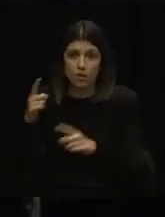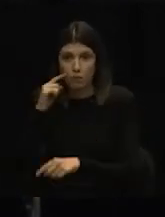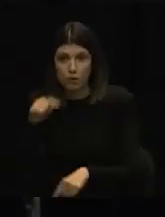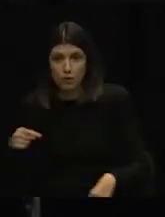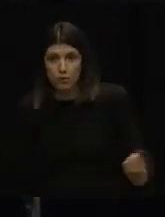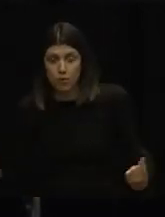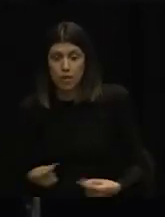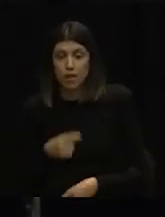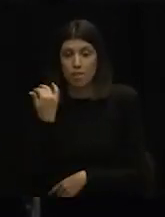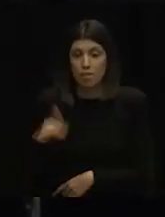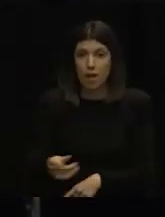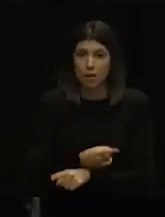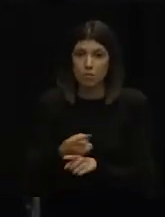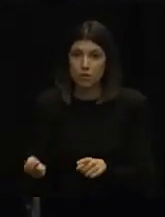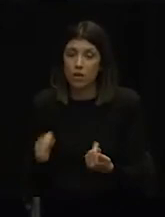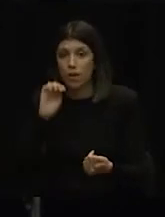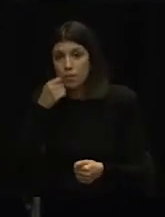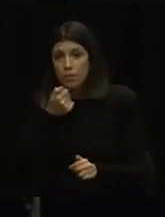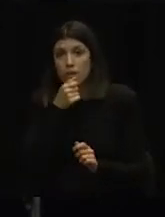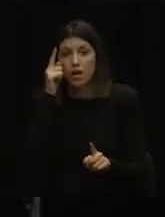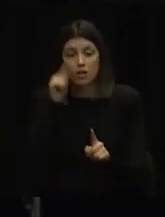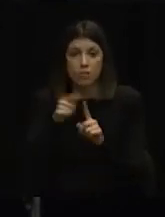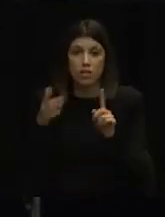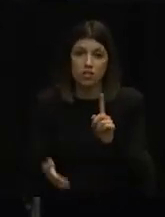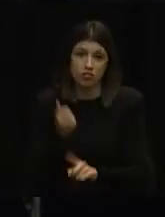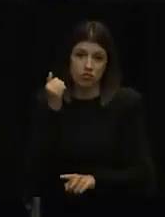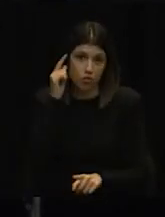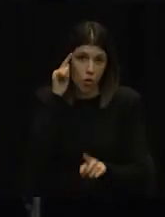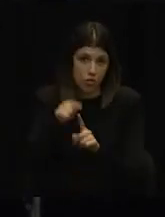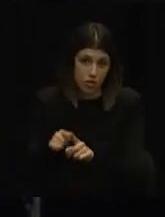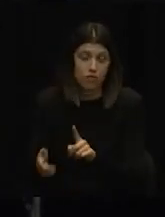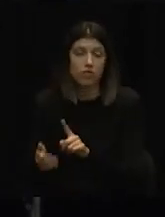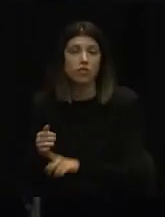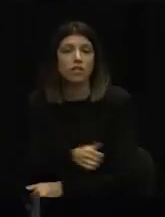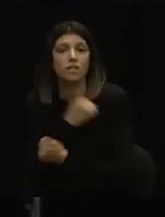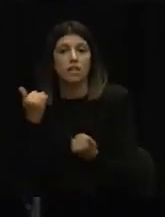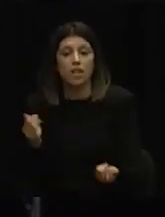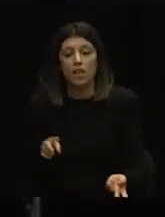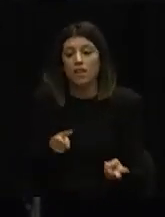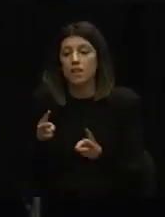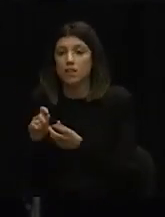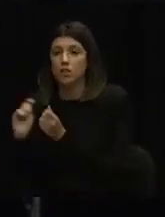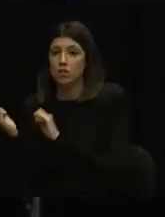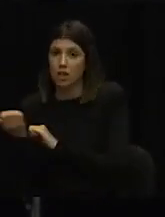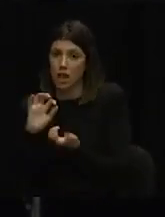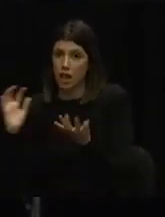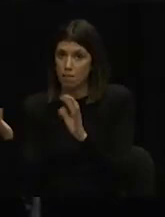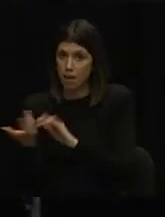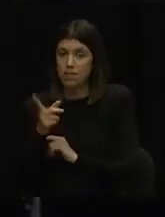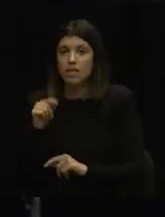é errada por compromete as metas da cidade nas suas que a atualização e no sobre a pele mitigação das alterações climáticas